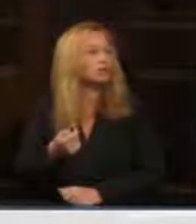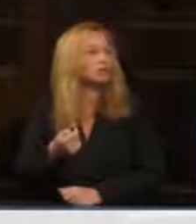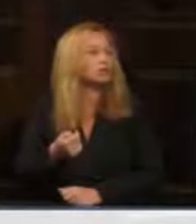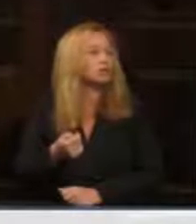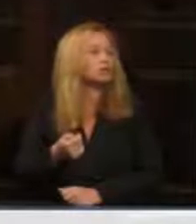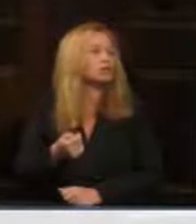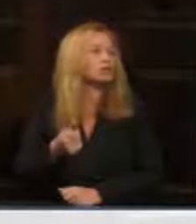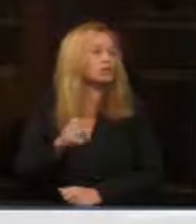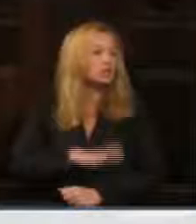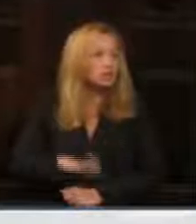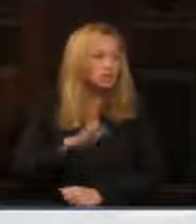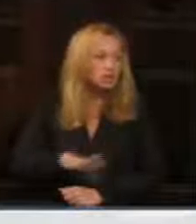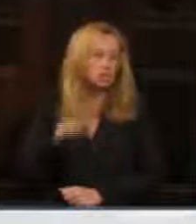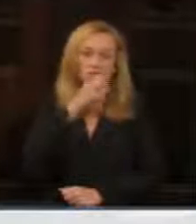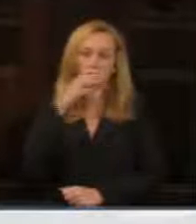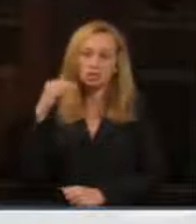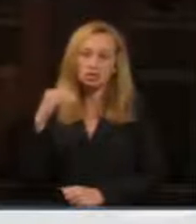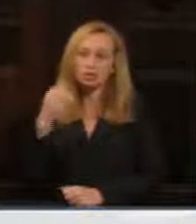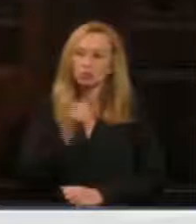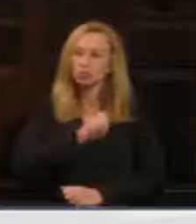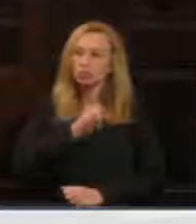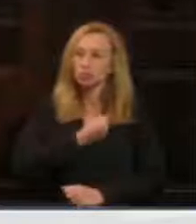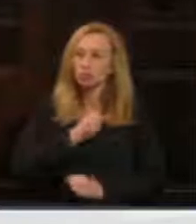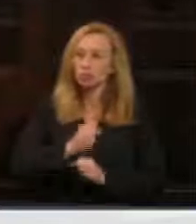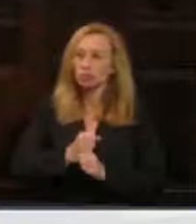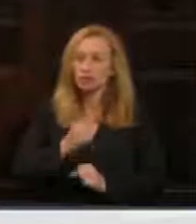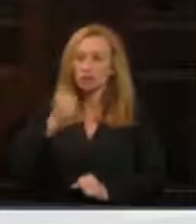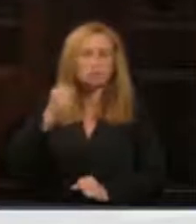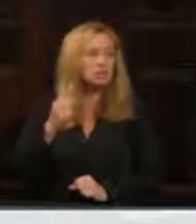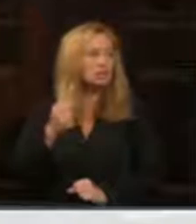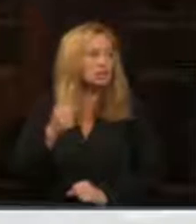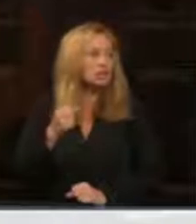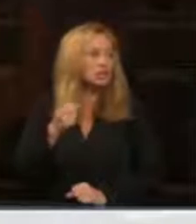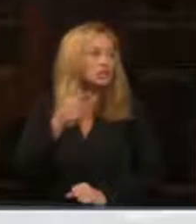crianças e adolescentes aumentou